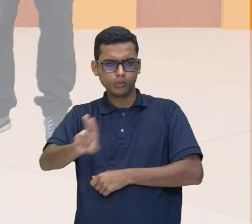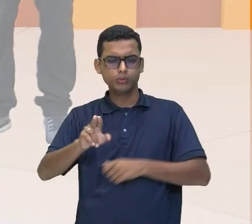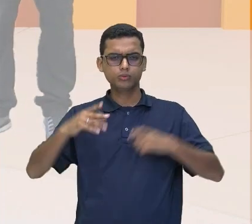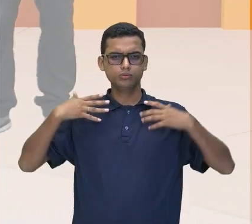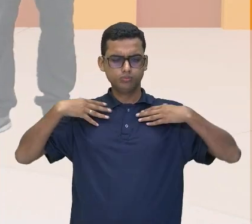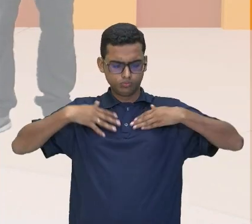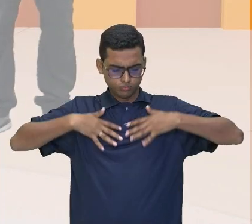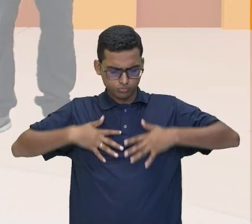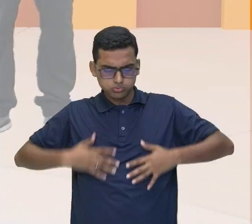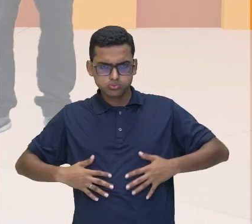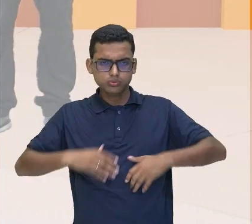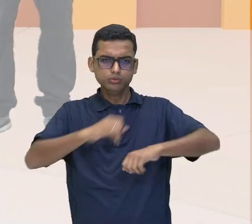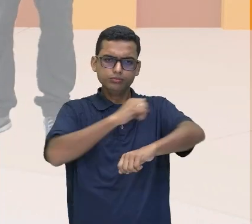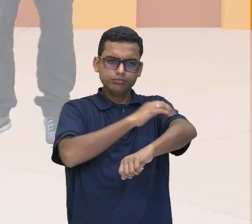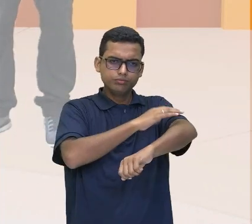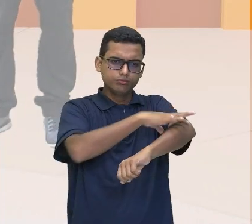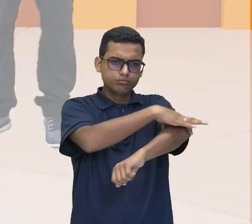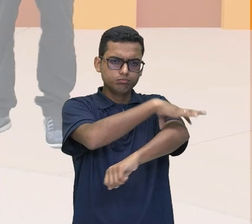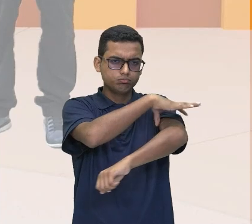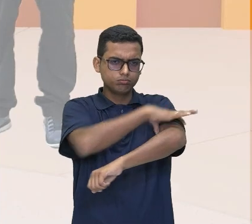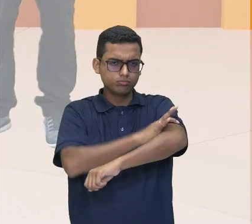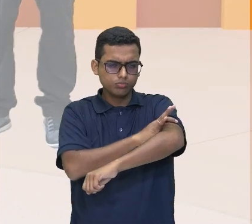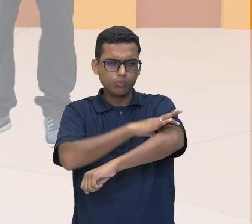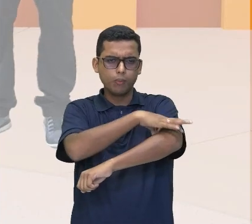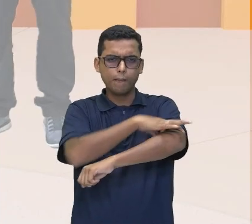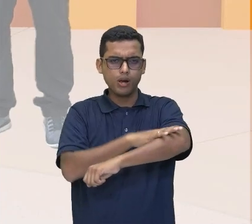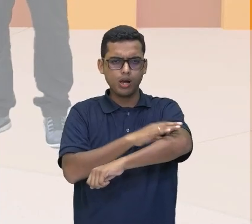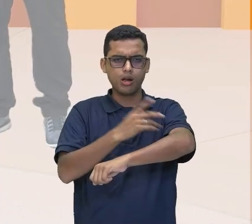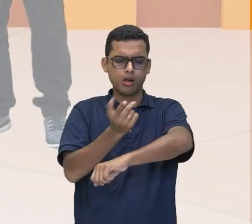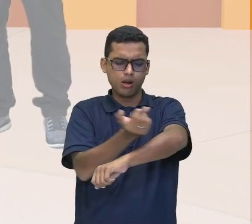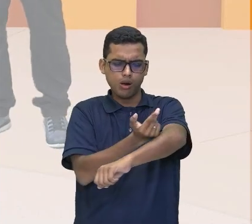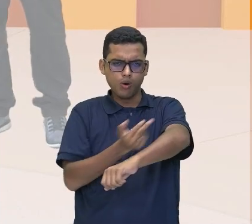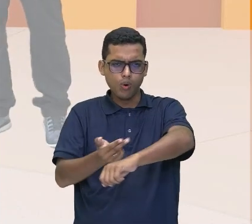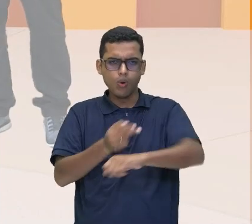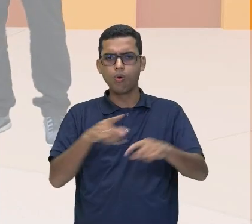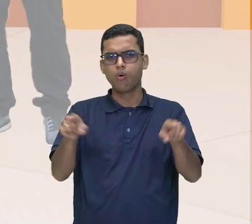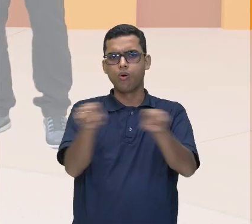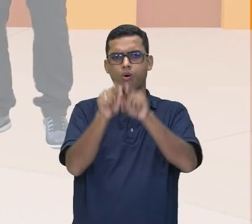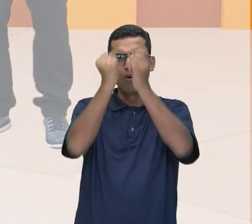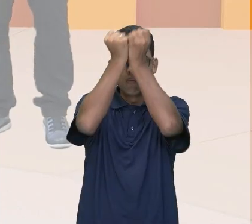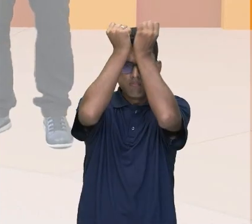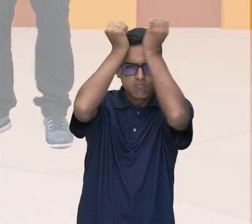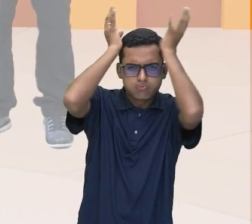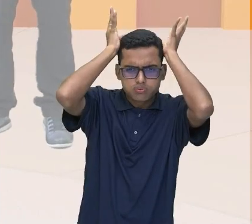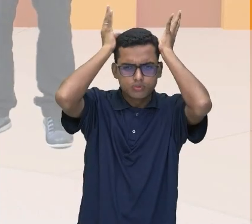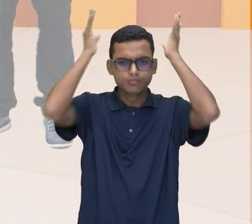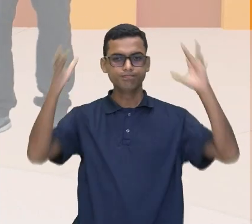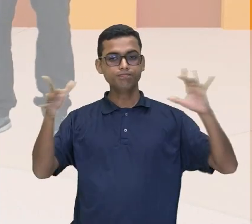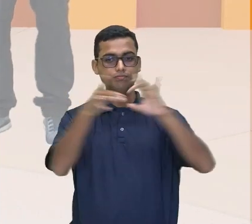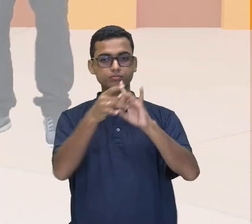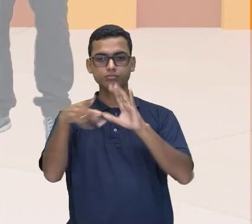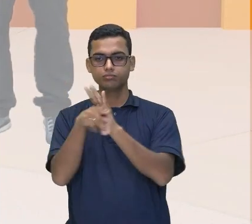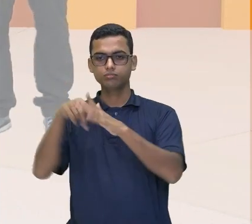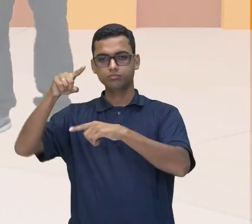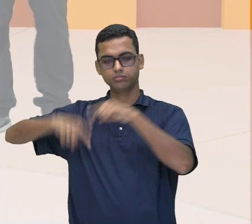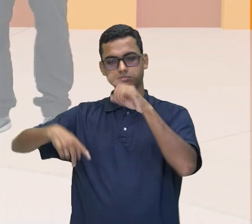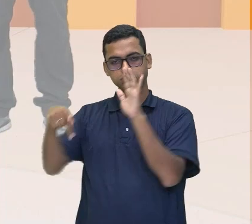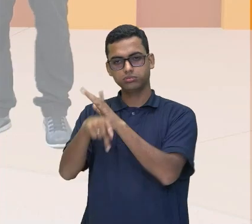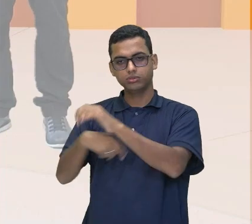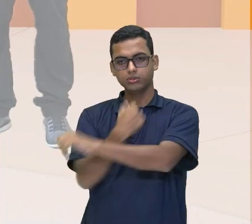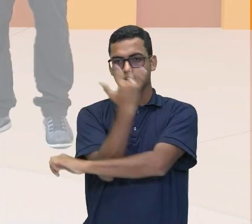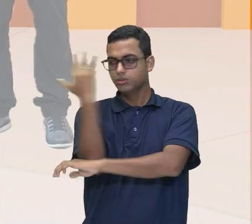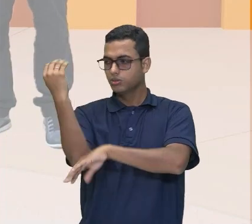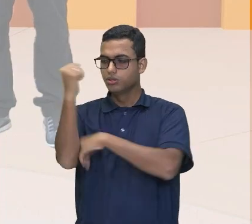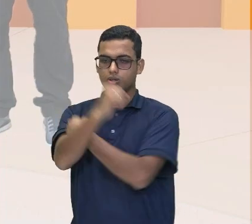trajes, de adereços, né, que estão ligados com objetos da natureza ali. Né, o cipó,